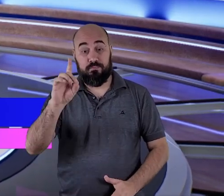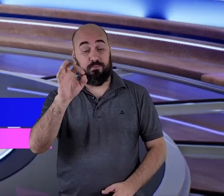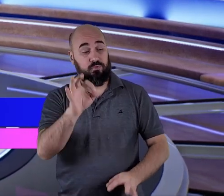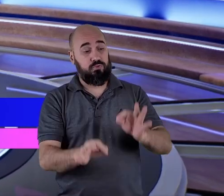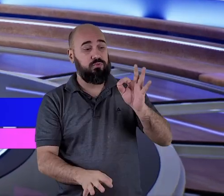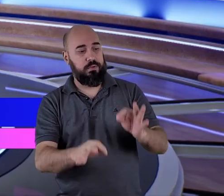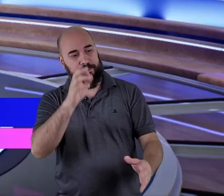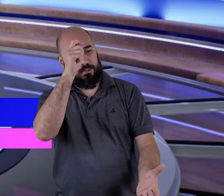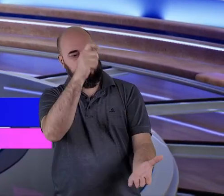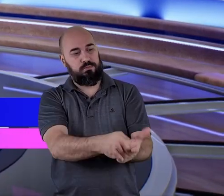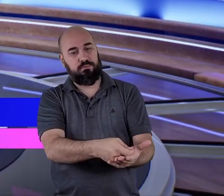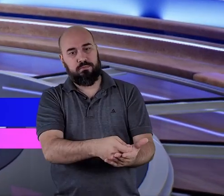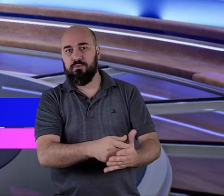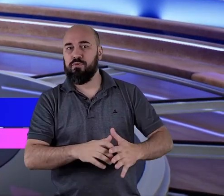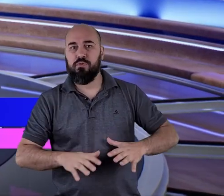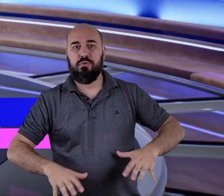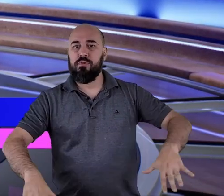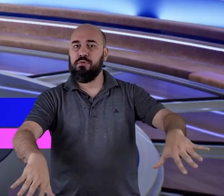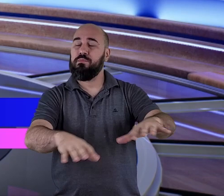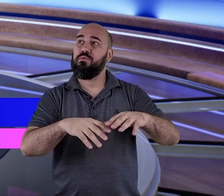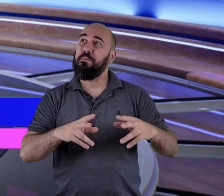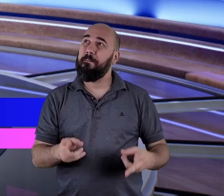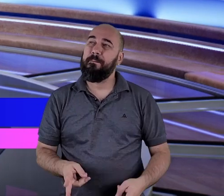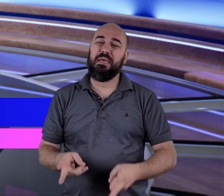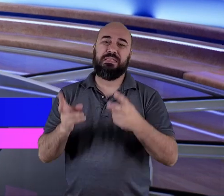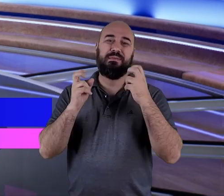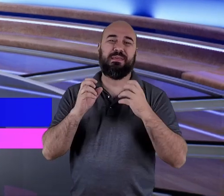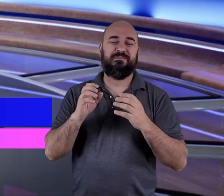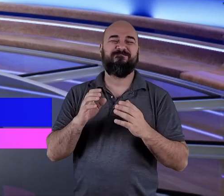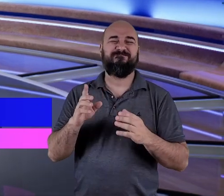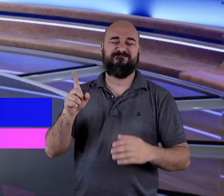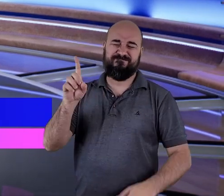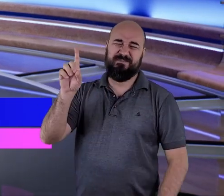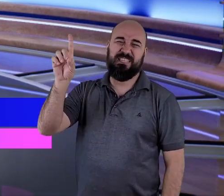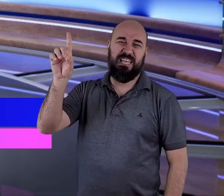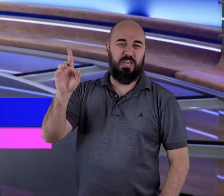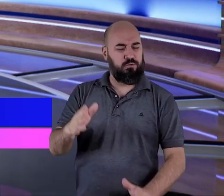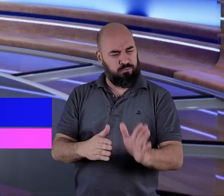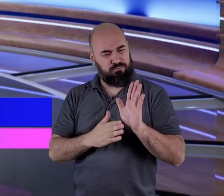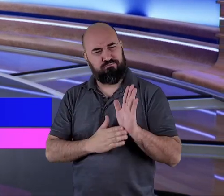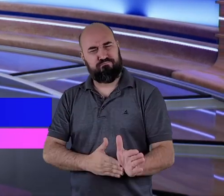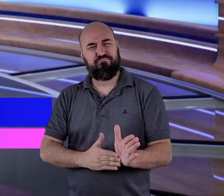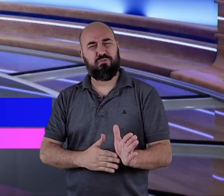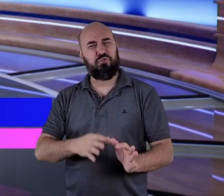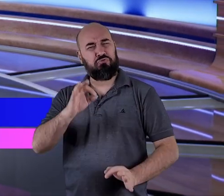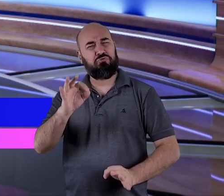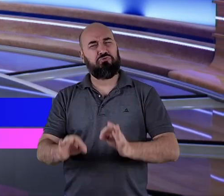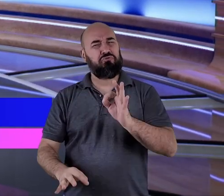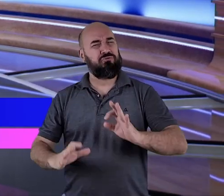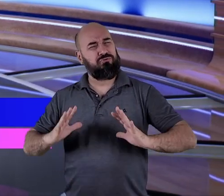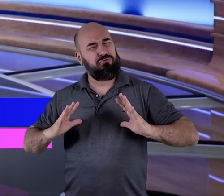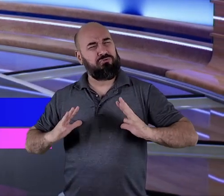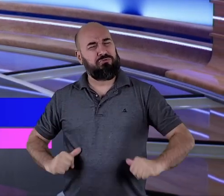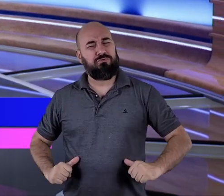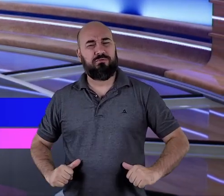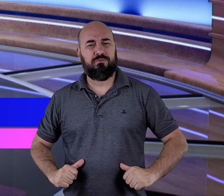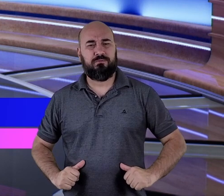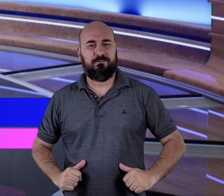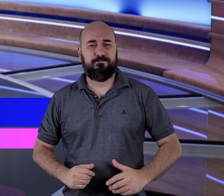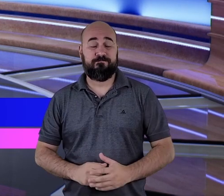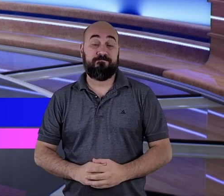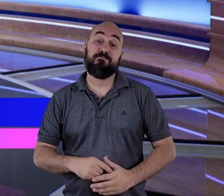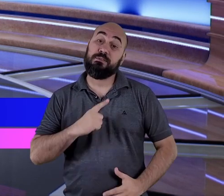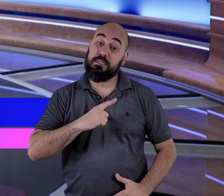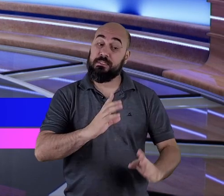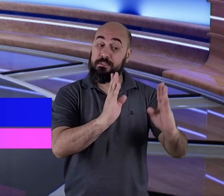justo. Deus tem um juízo dividido em 3 fases. O juízo investigativo, que acontece antes da